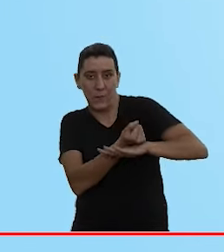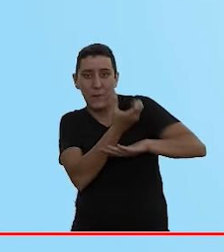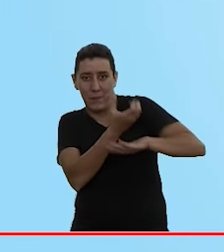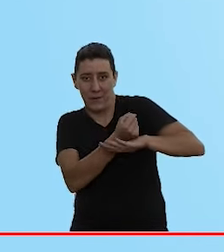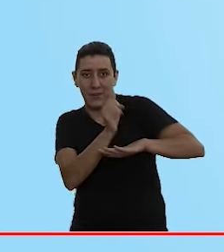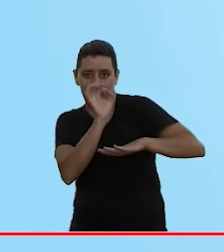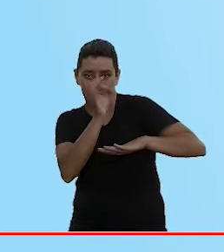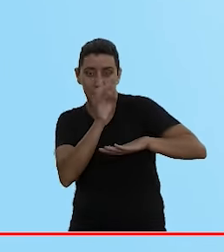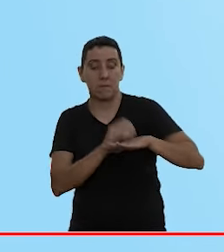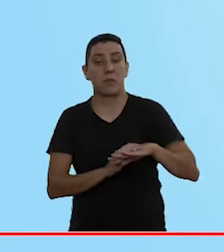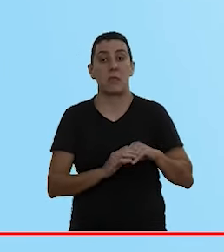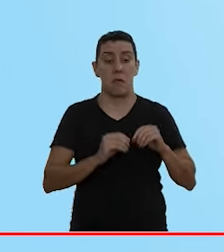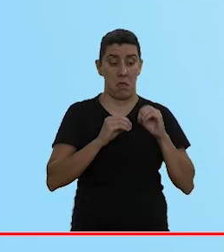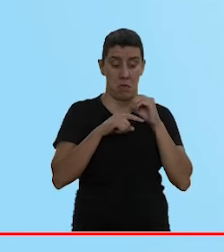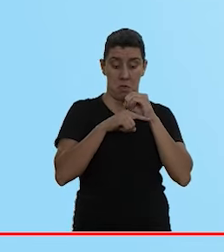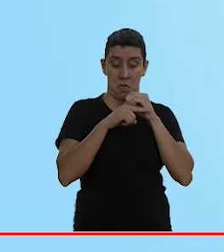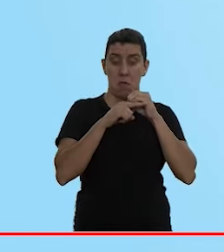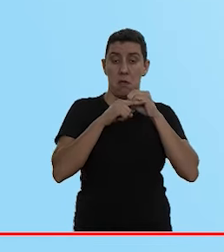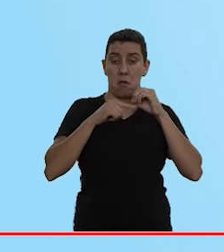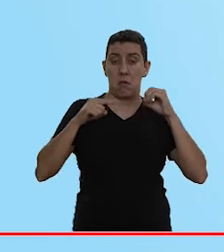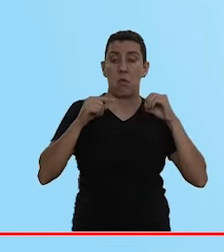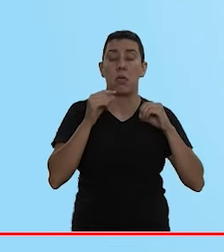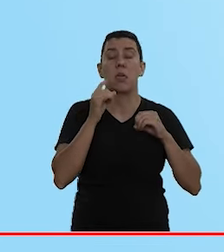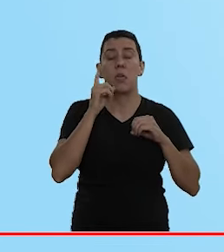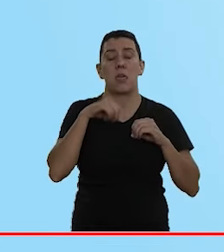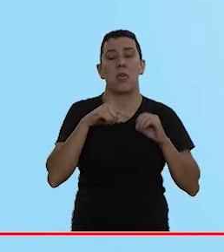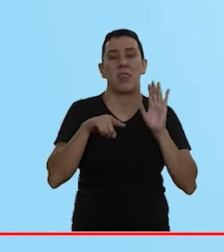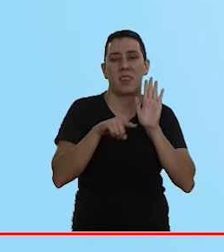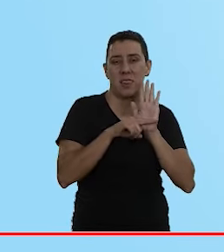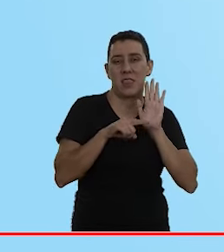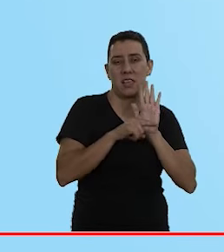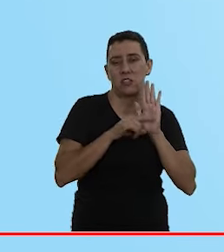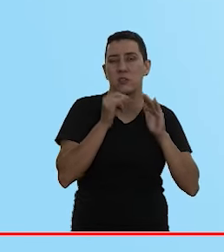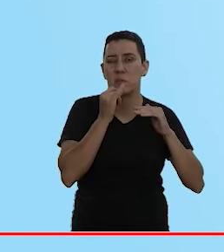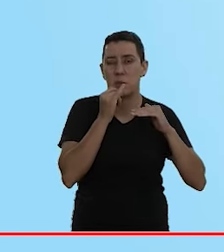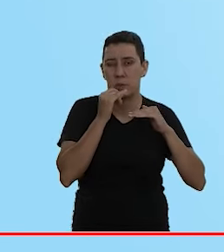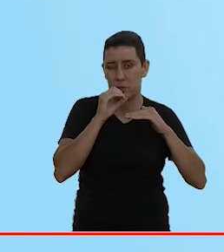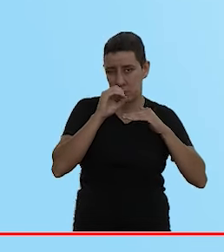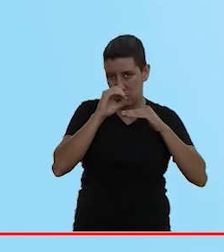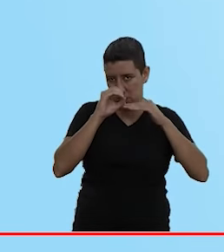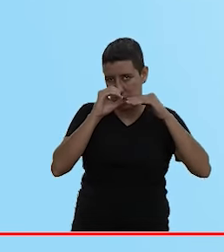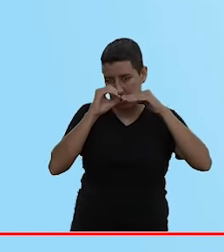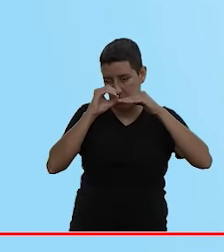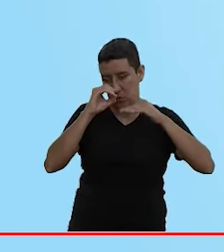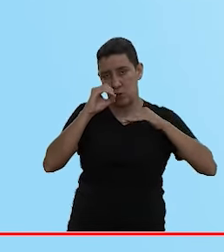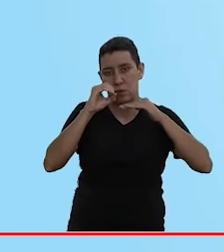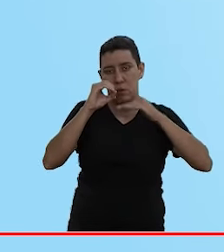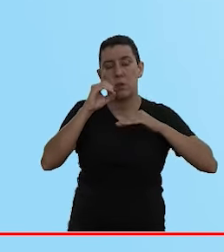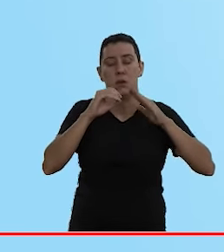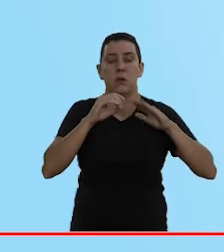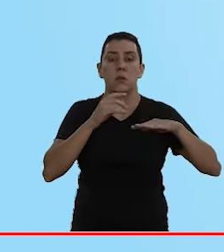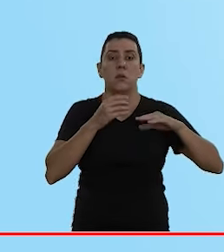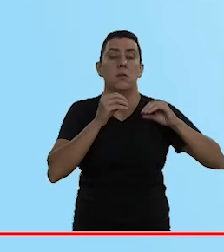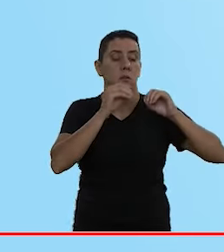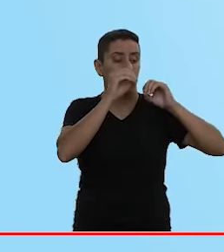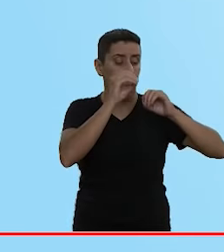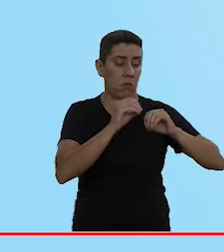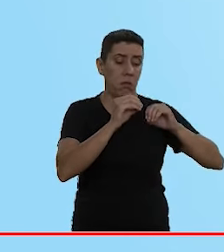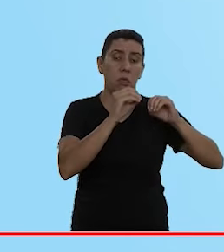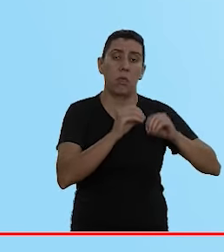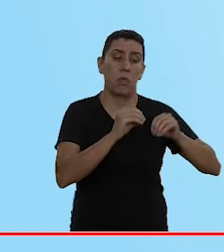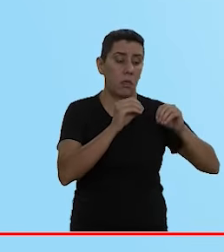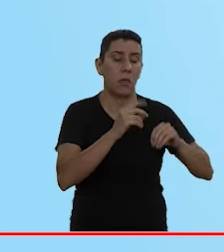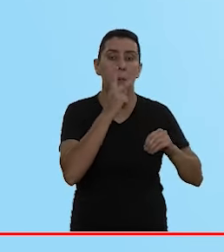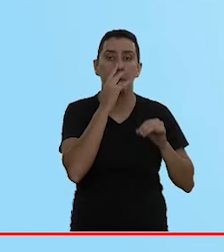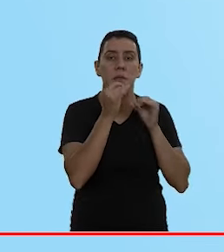ele próximo ali ao potencial zero, né, que seria o terra, essa diferença de potencial vai fazer com que os